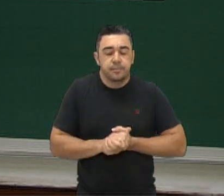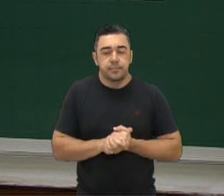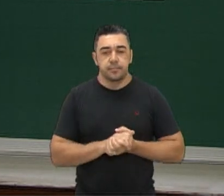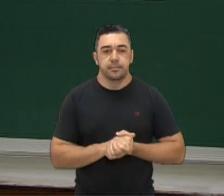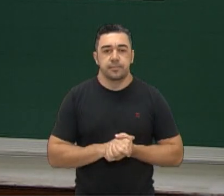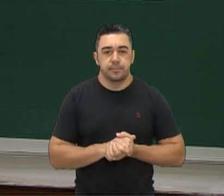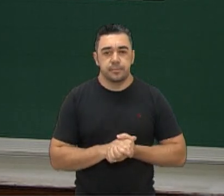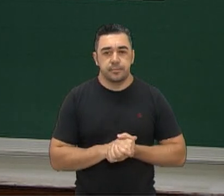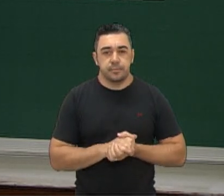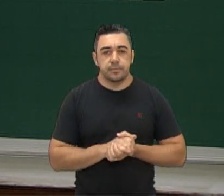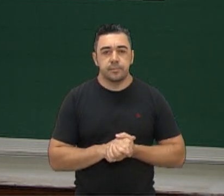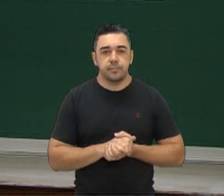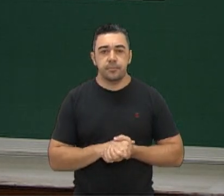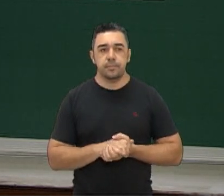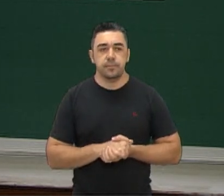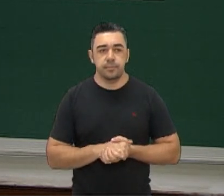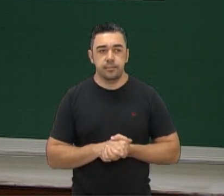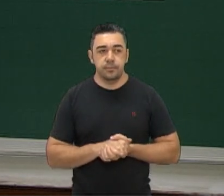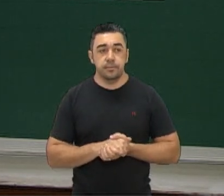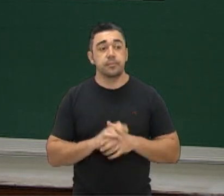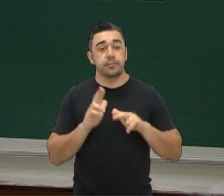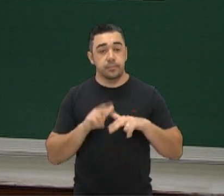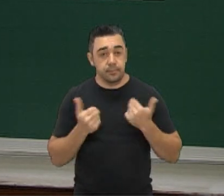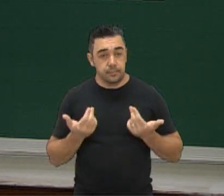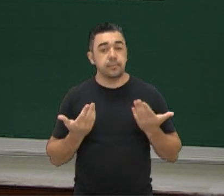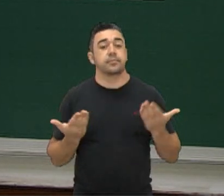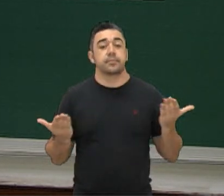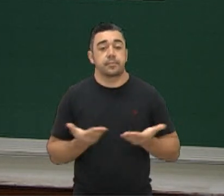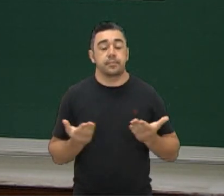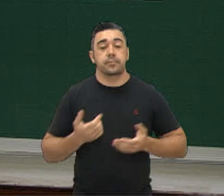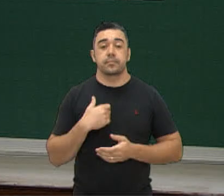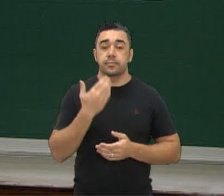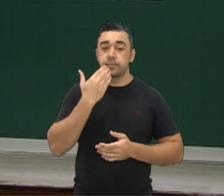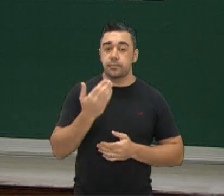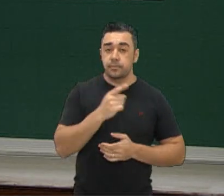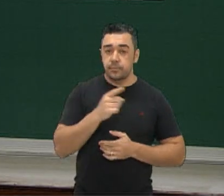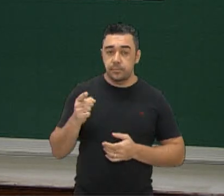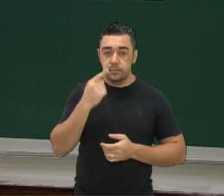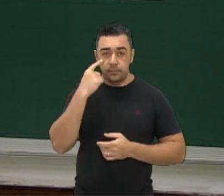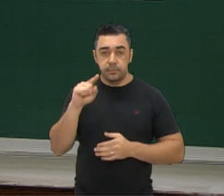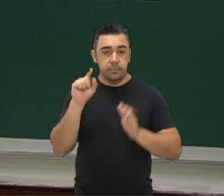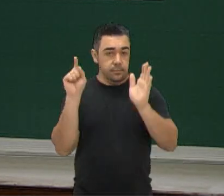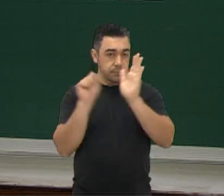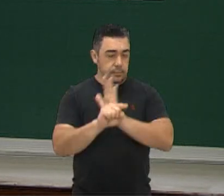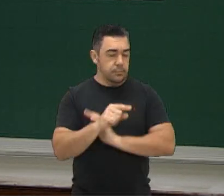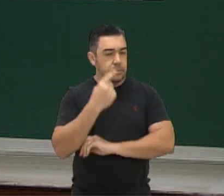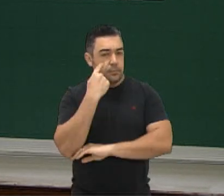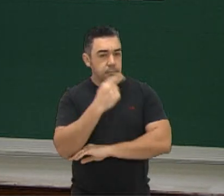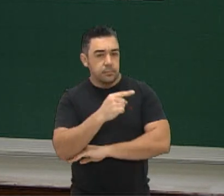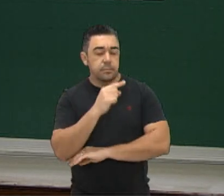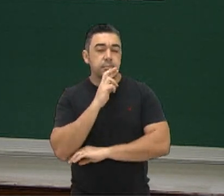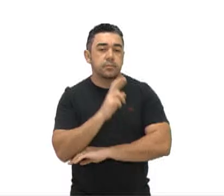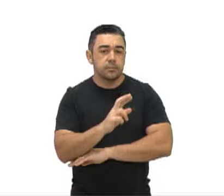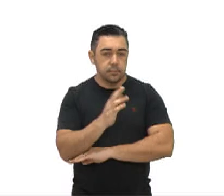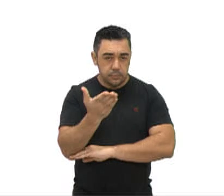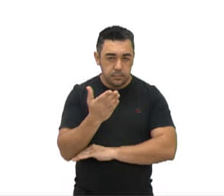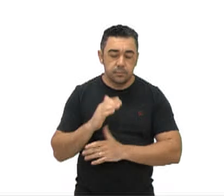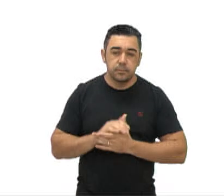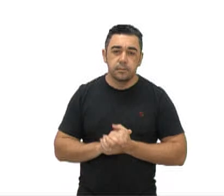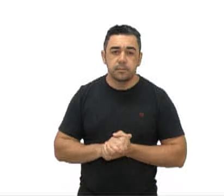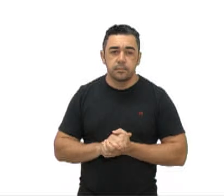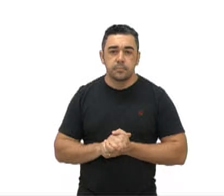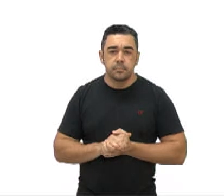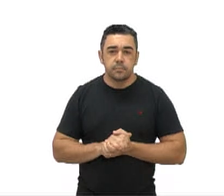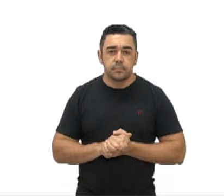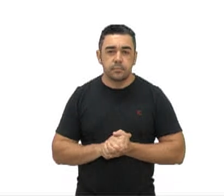escrito apenas com as palavras. Por isso, eu quero que vocês contestem a pergunta, eu quero que vocês respondam a seguinte pergunta.